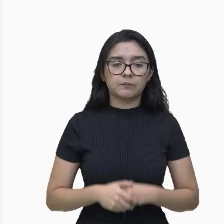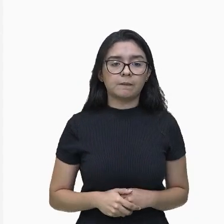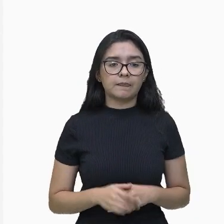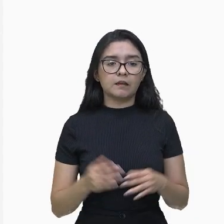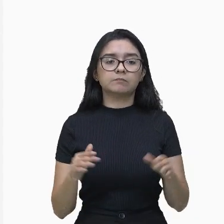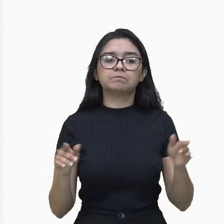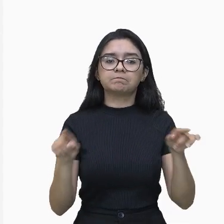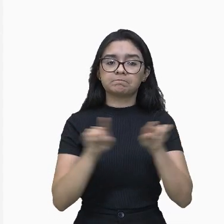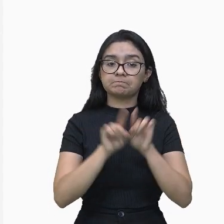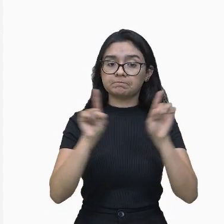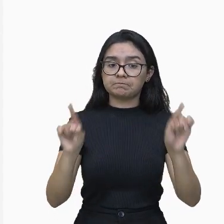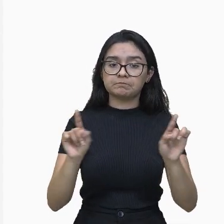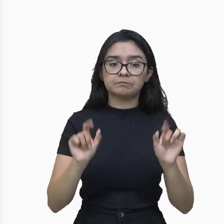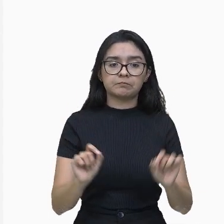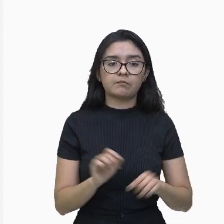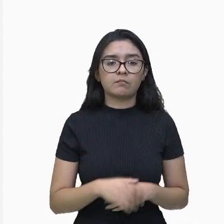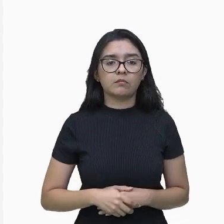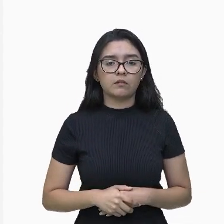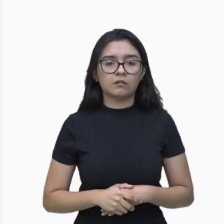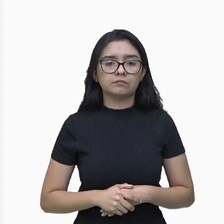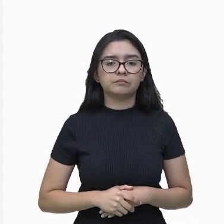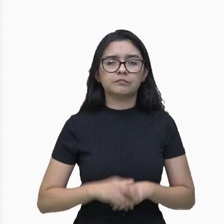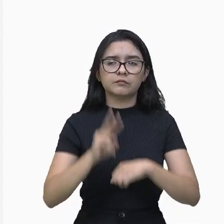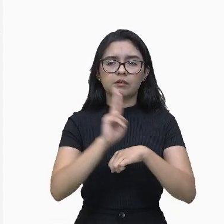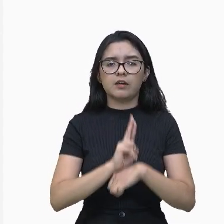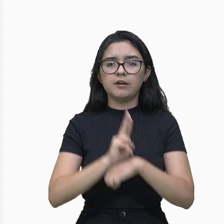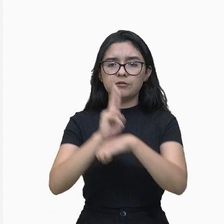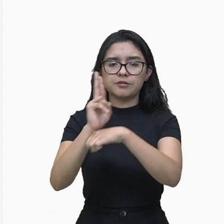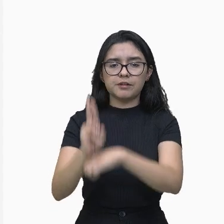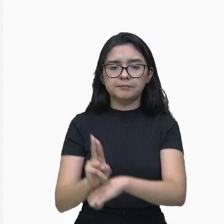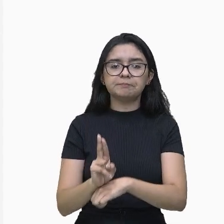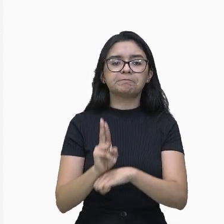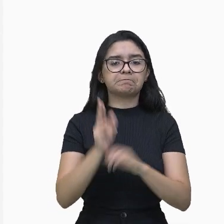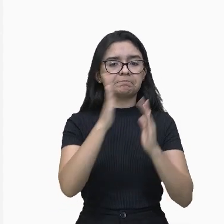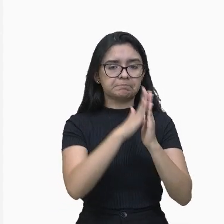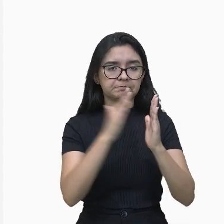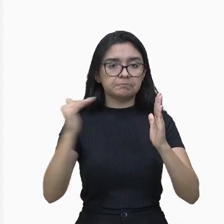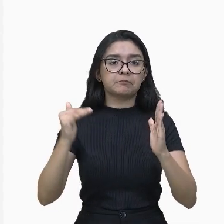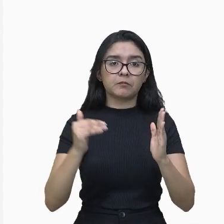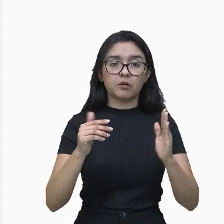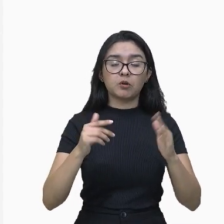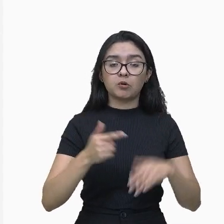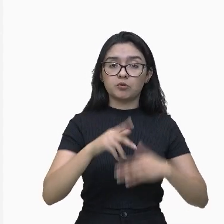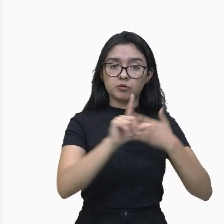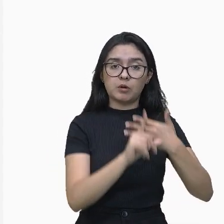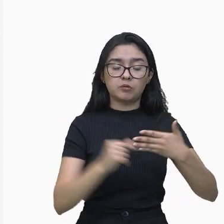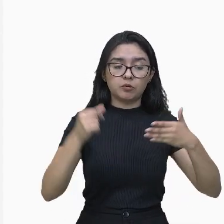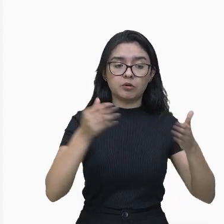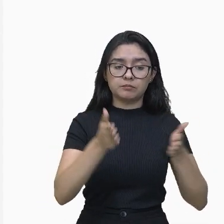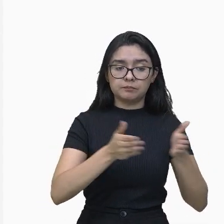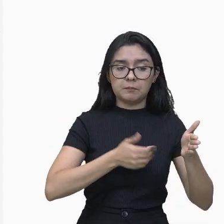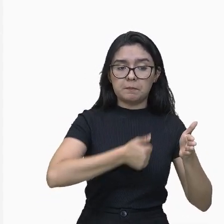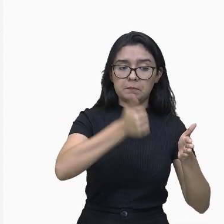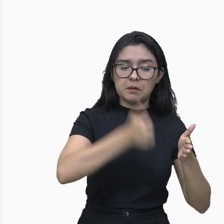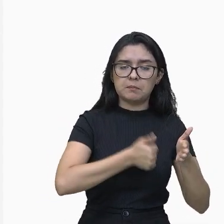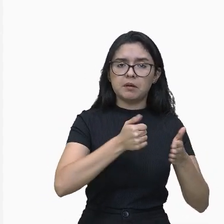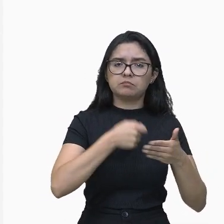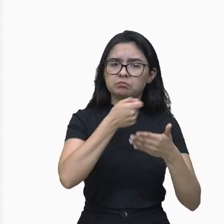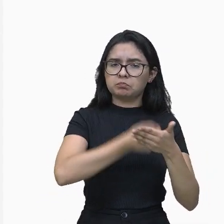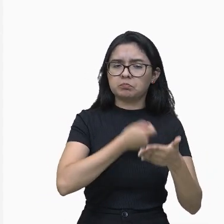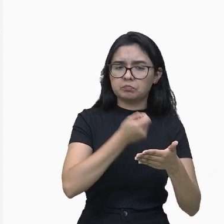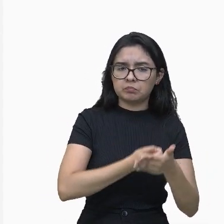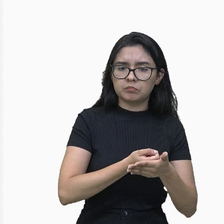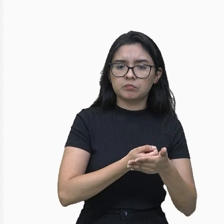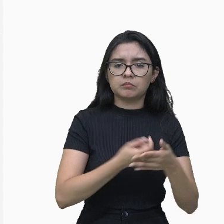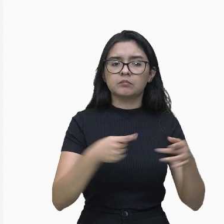eu chamo a atenção de vocês porém recursos estéticos que os poetas da primeira fase combateram como uso de